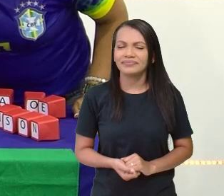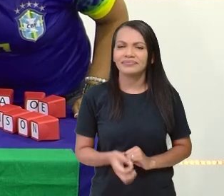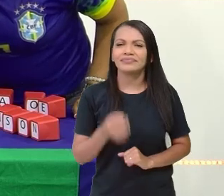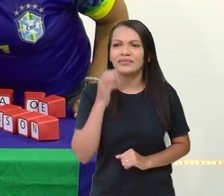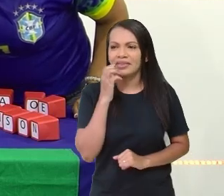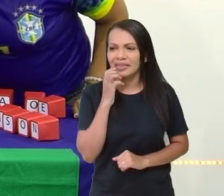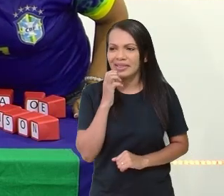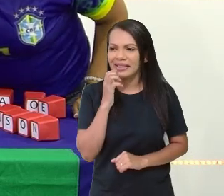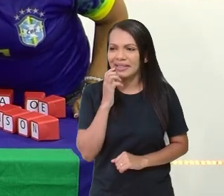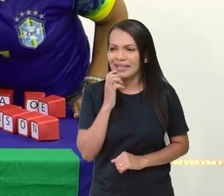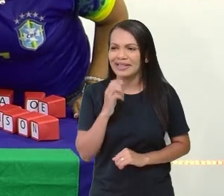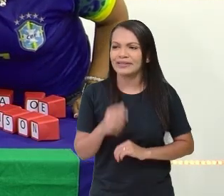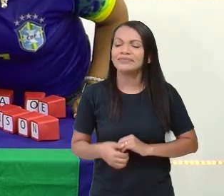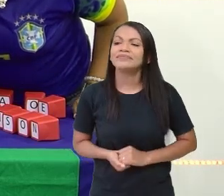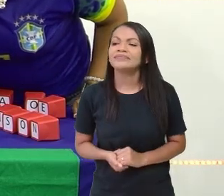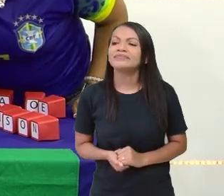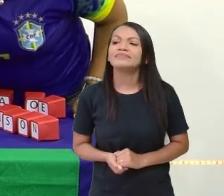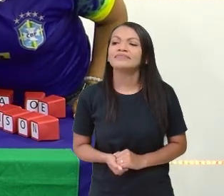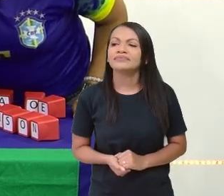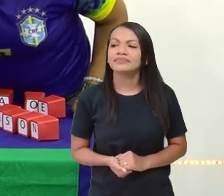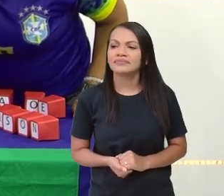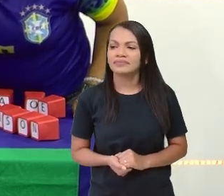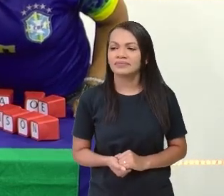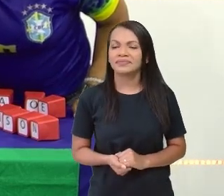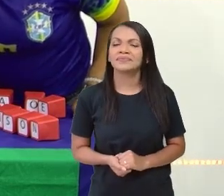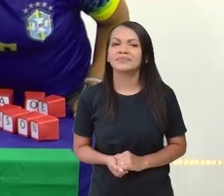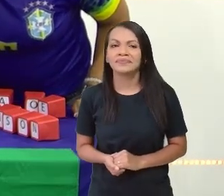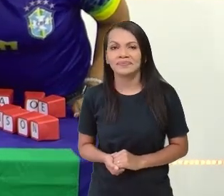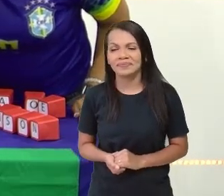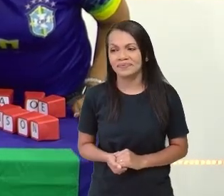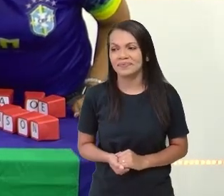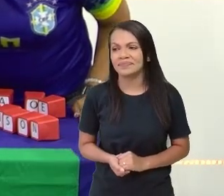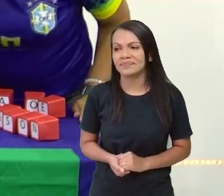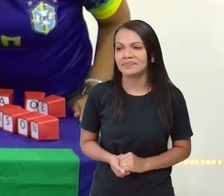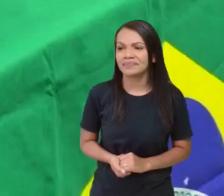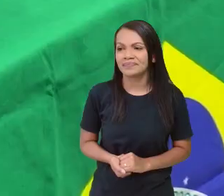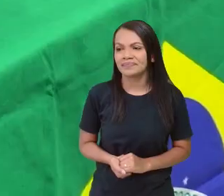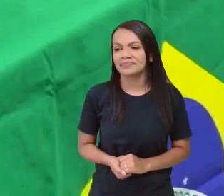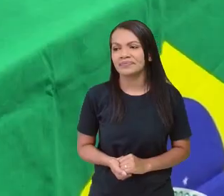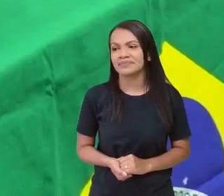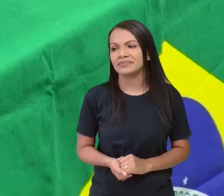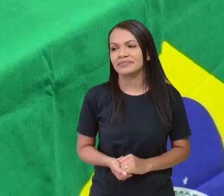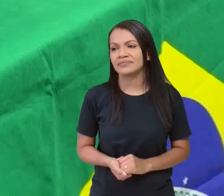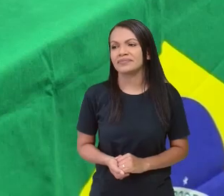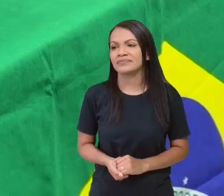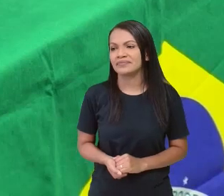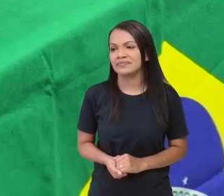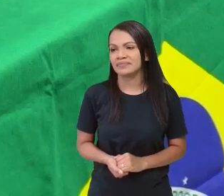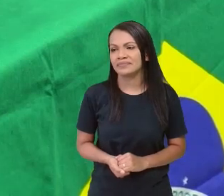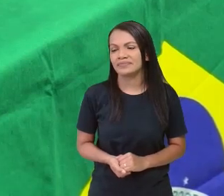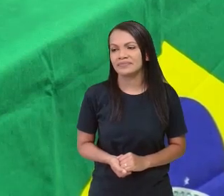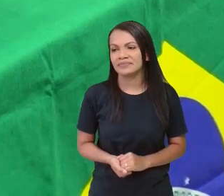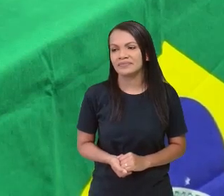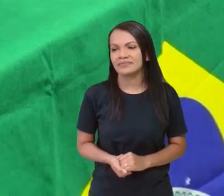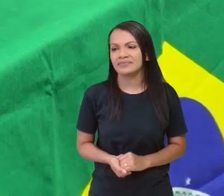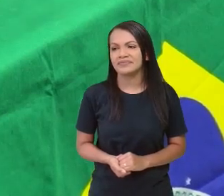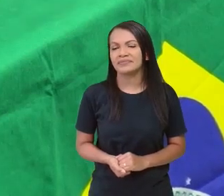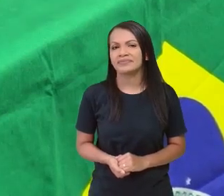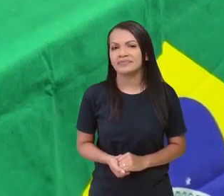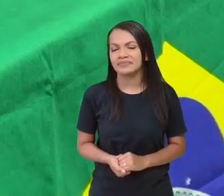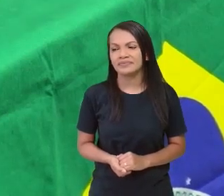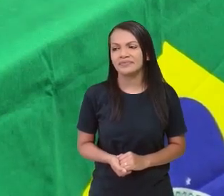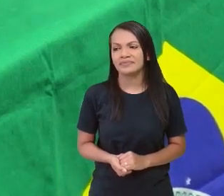N de navio. Aí. Ne, o E aí, que é a vogal tá aí. O E.